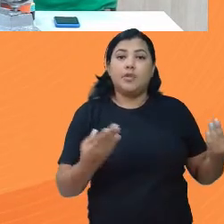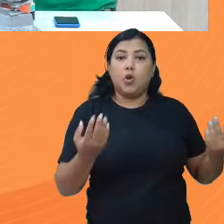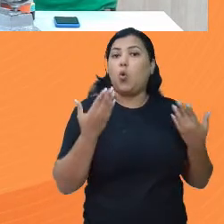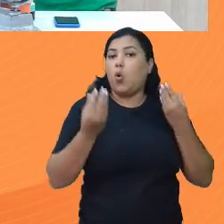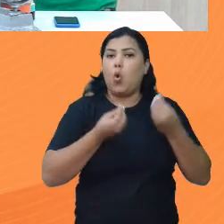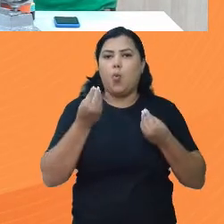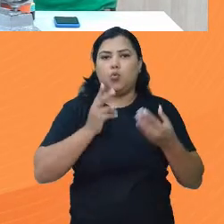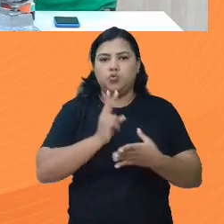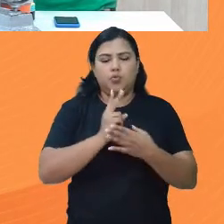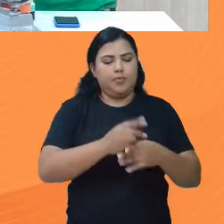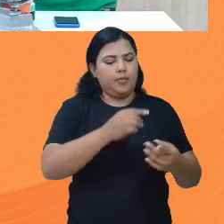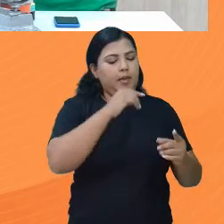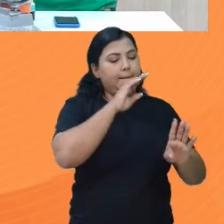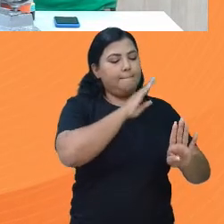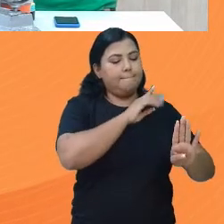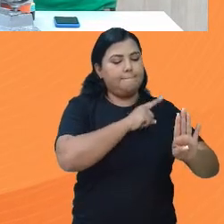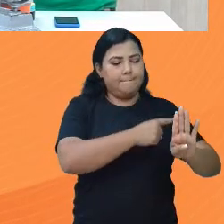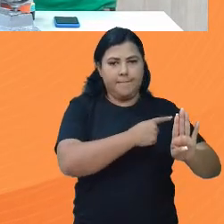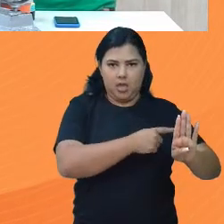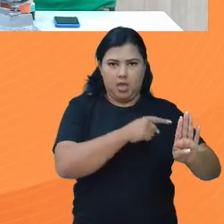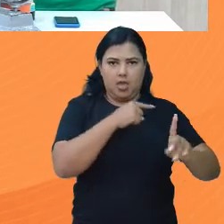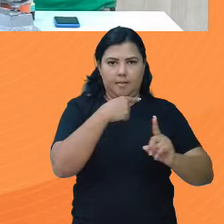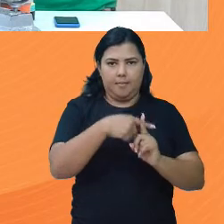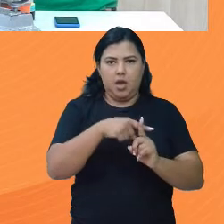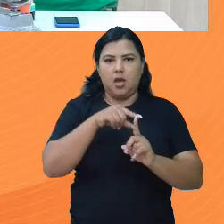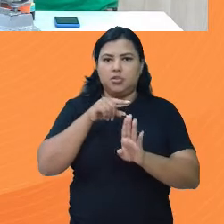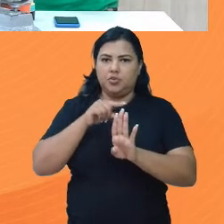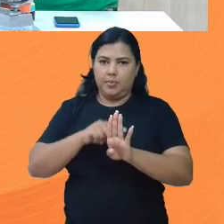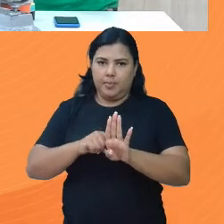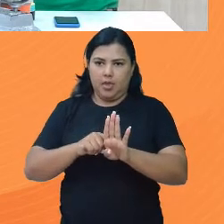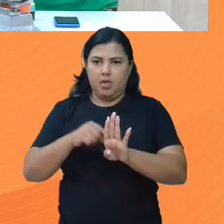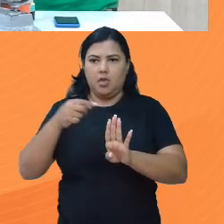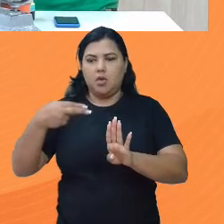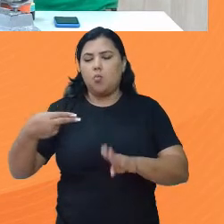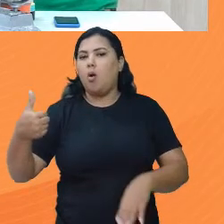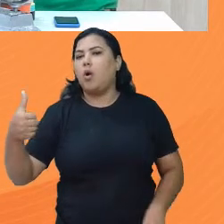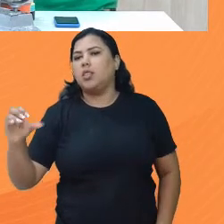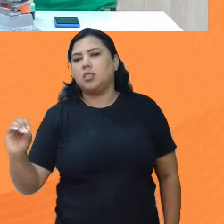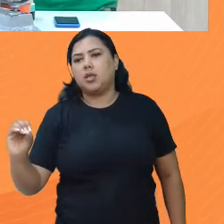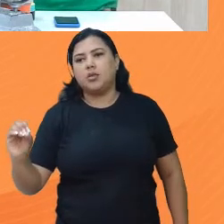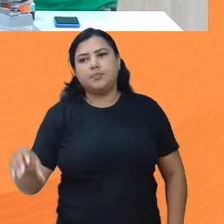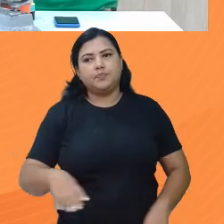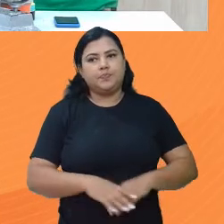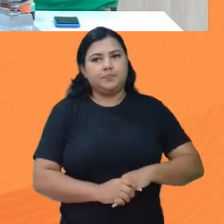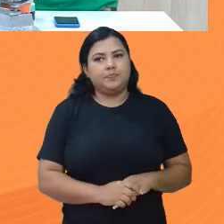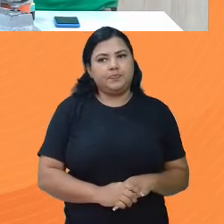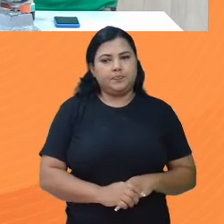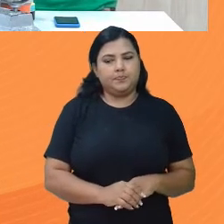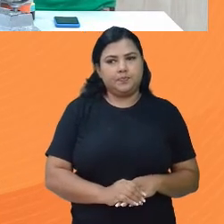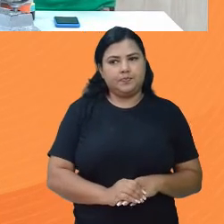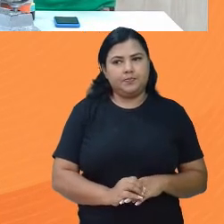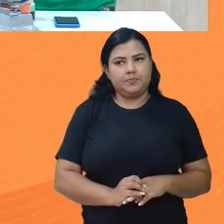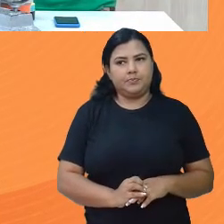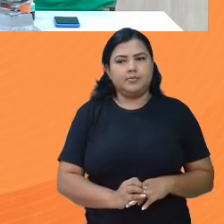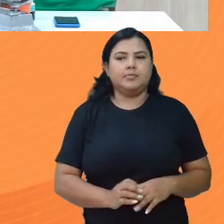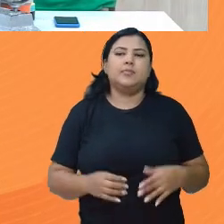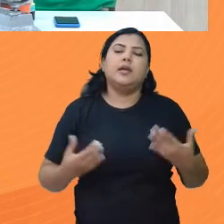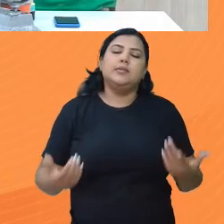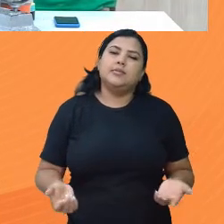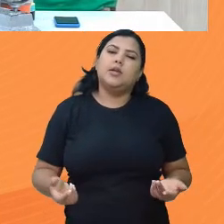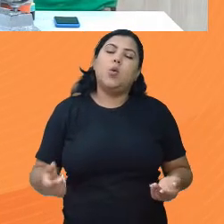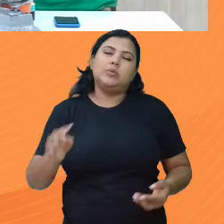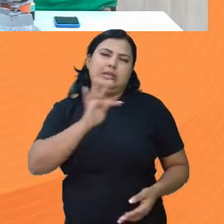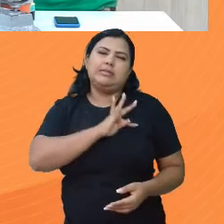seguinte, eu tenho ali, ó, B mais B igual a 10. Então, percebe, existem técnicas, né, Briane? Briane vai daqui a